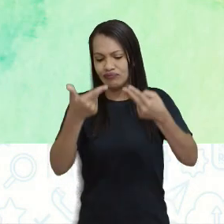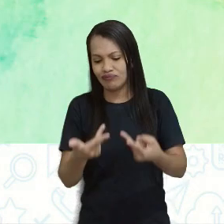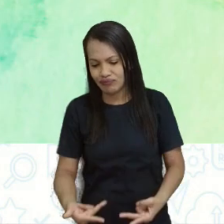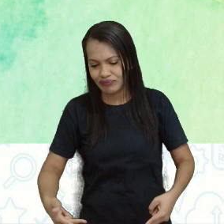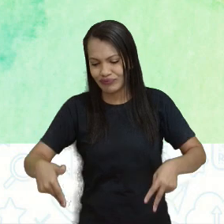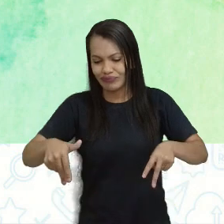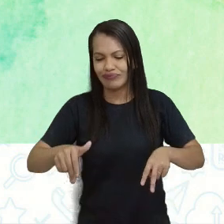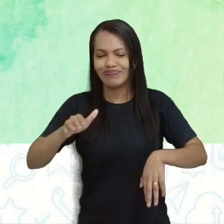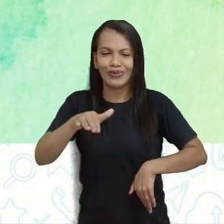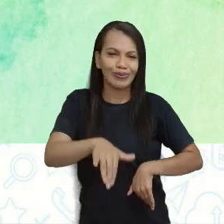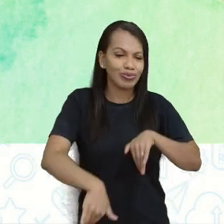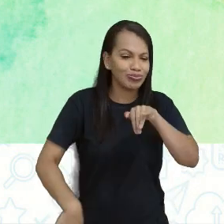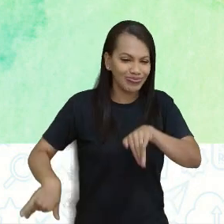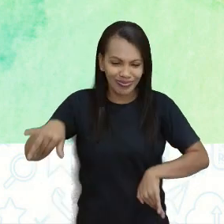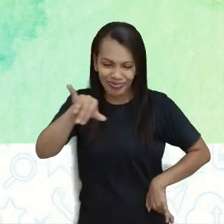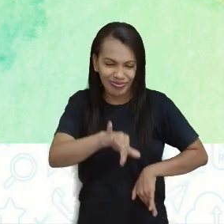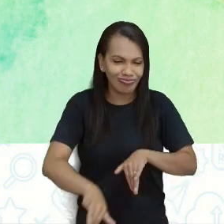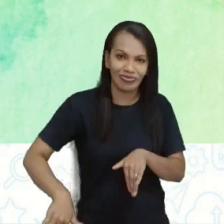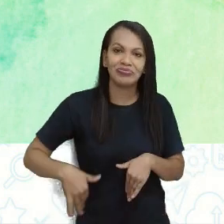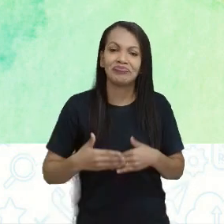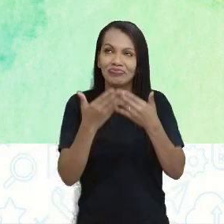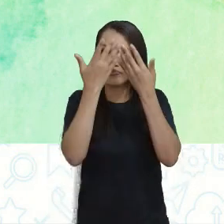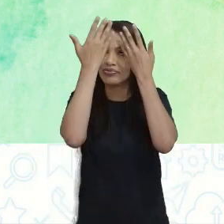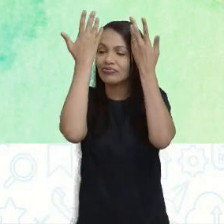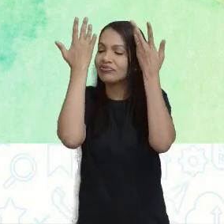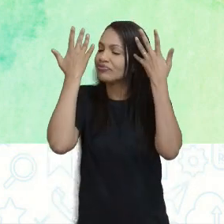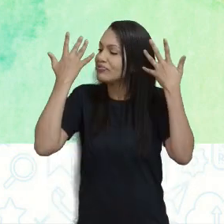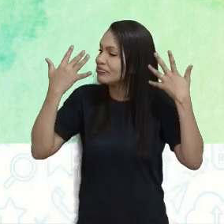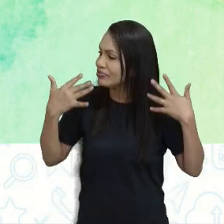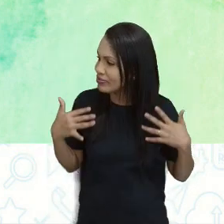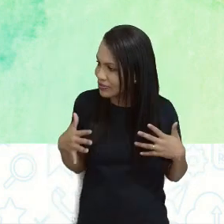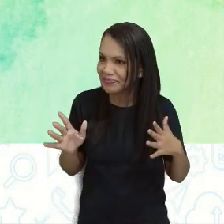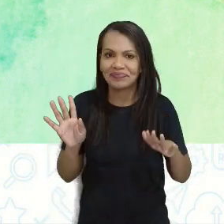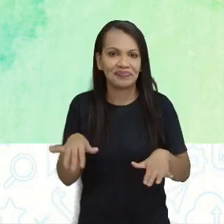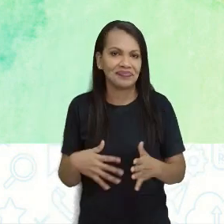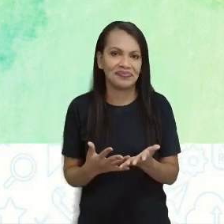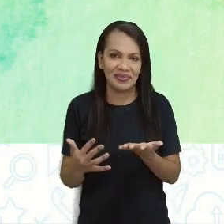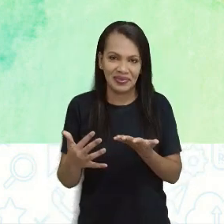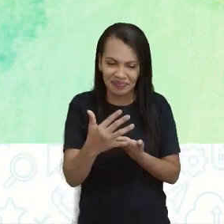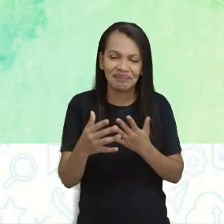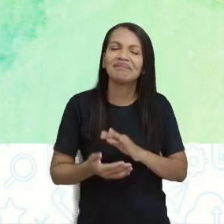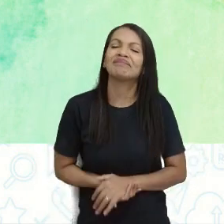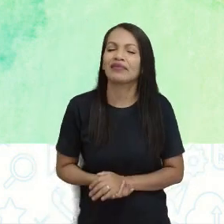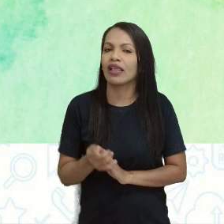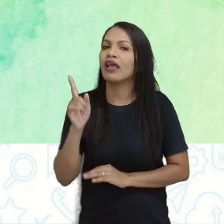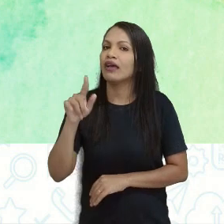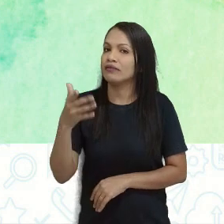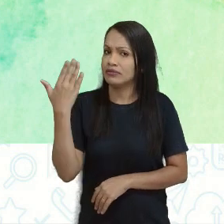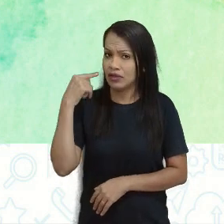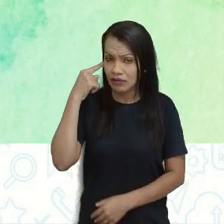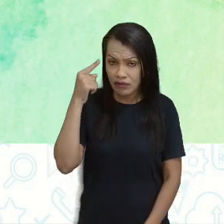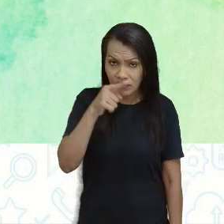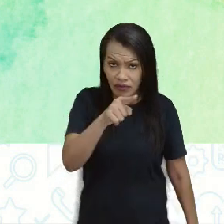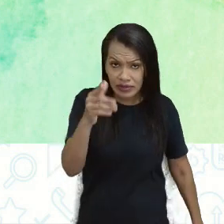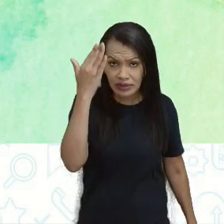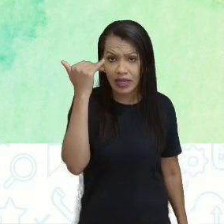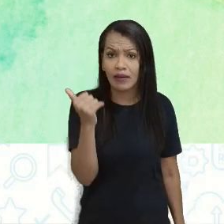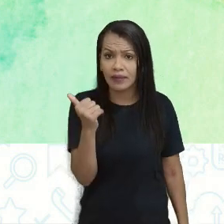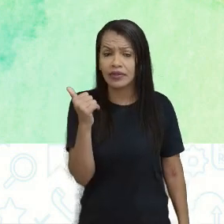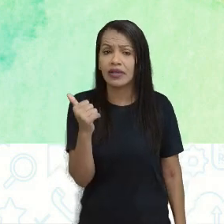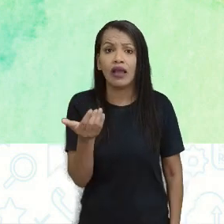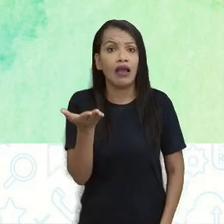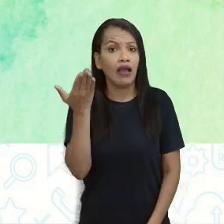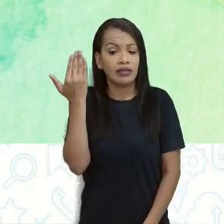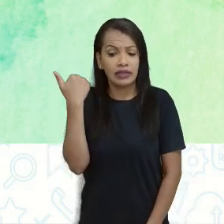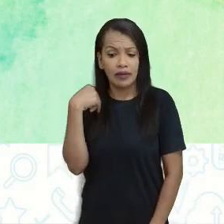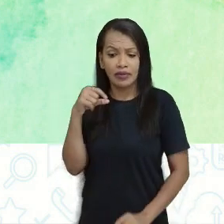sabia, vejam só, curiosidades aí sobre o rio, né? Era possível o contato primário com suas águas para uso medicinal?